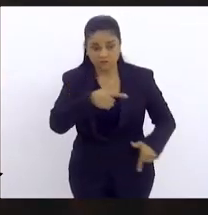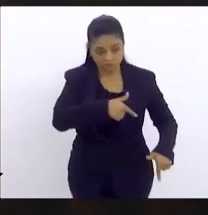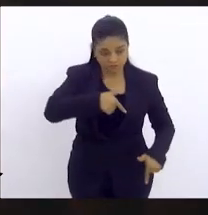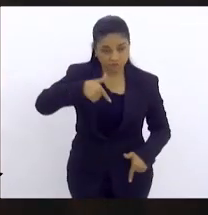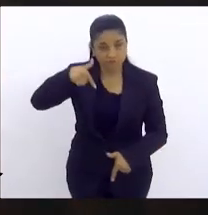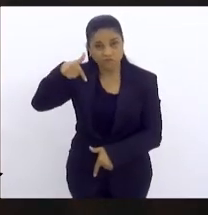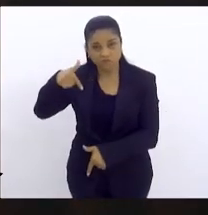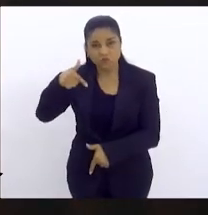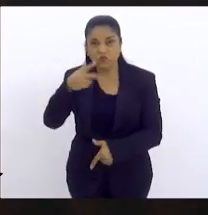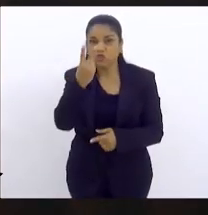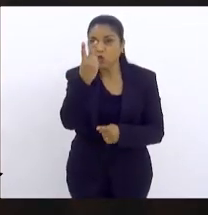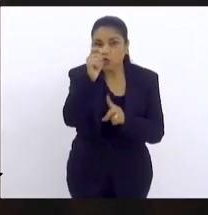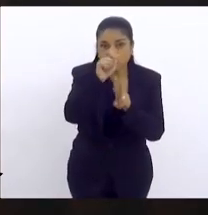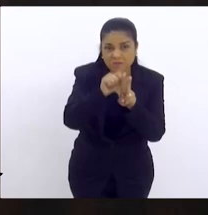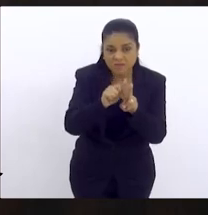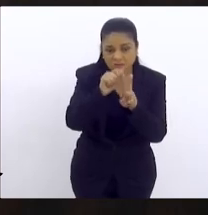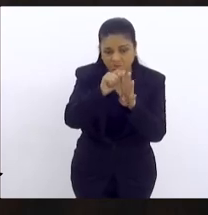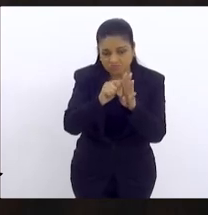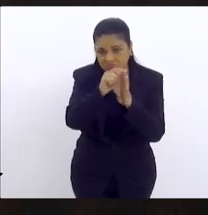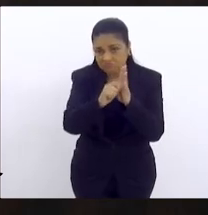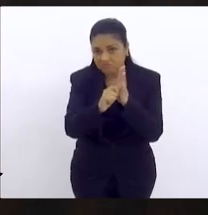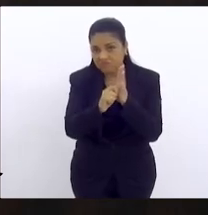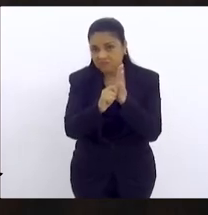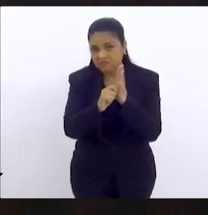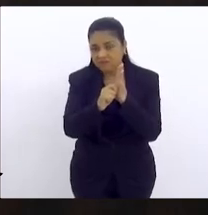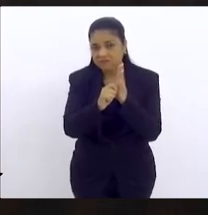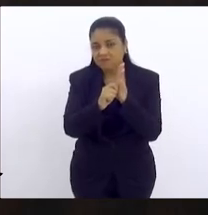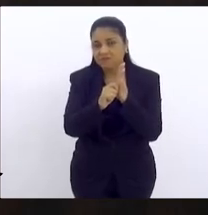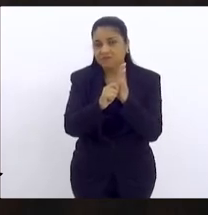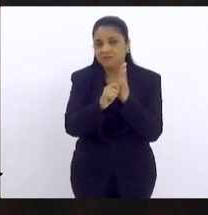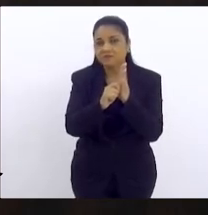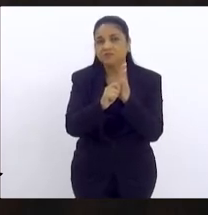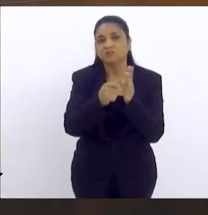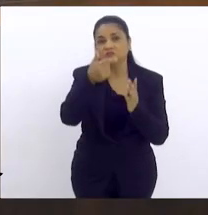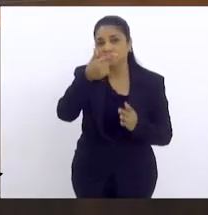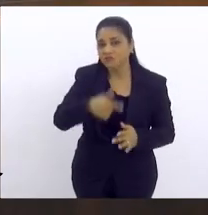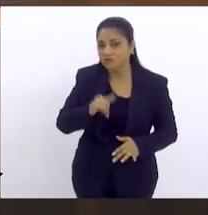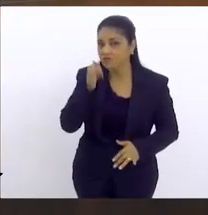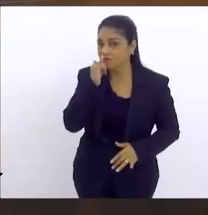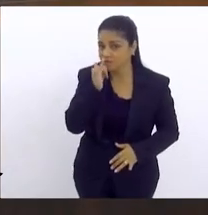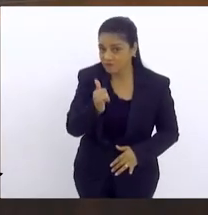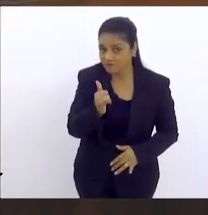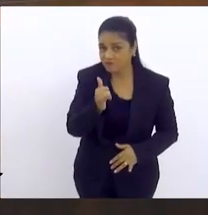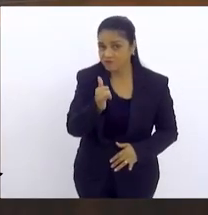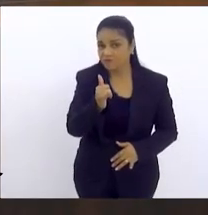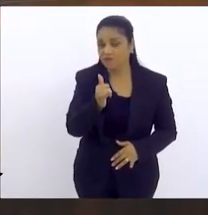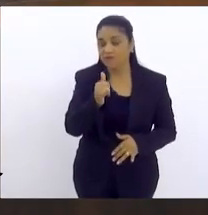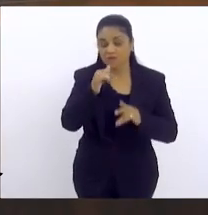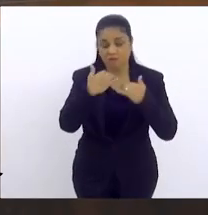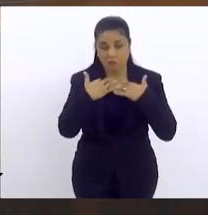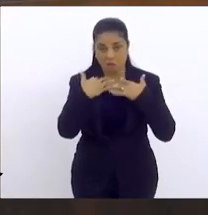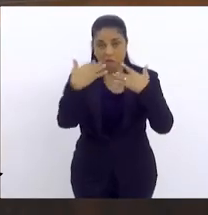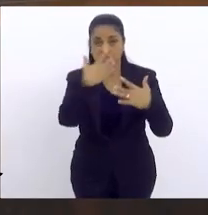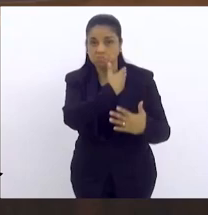nos últimos dois meses quatro meses mais uma vez vou repetir a mesma coisa que eu falei Na audiência pública da área de Brás de